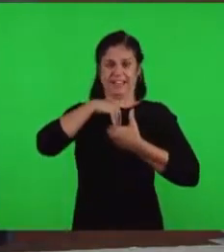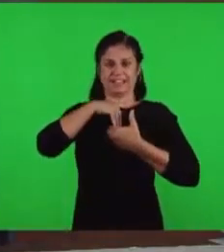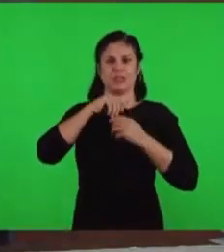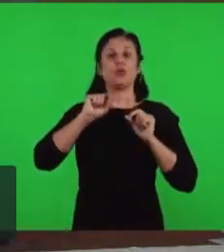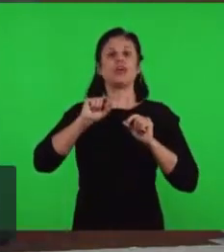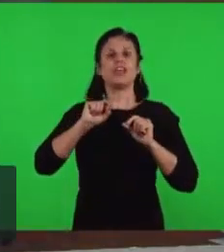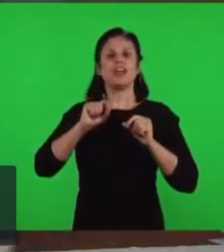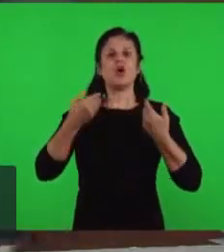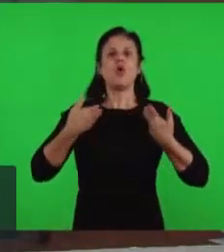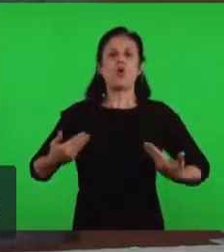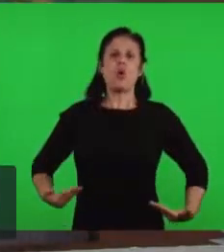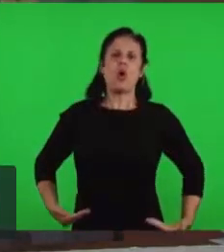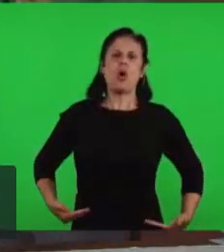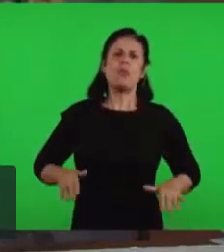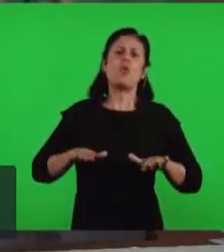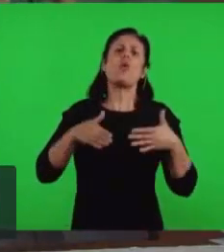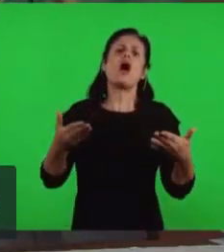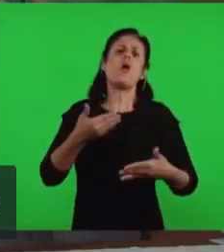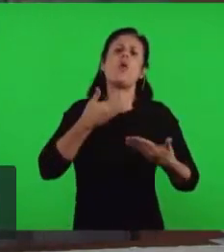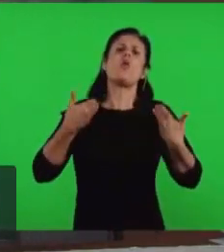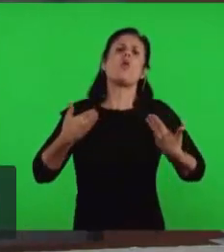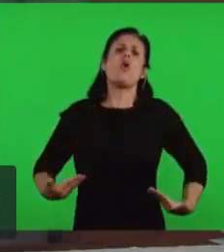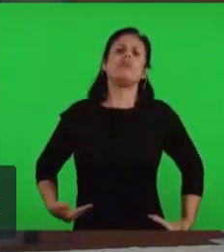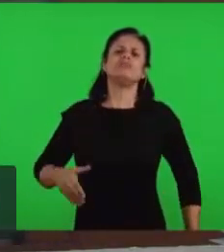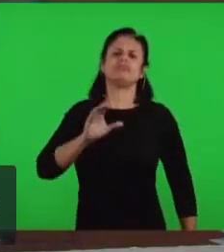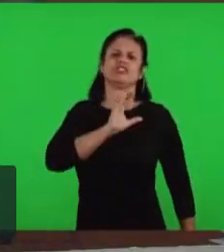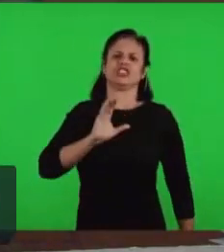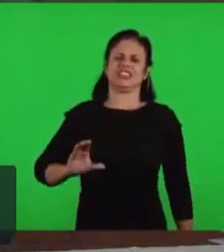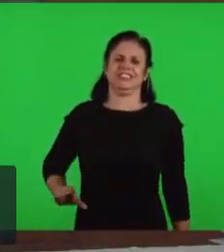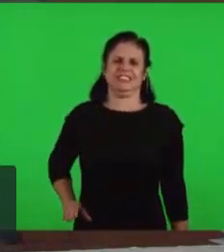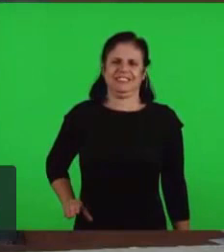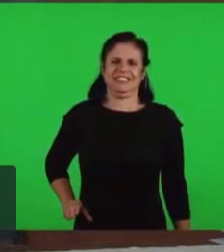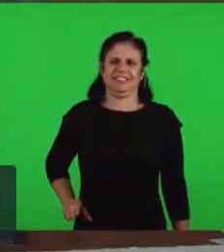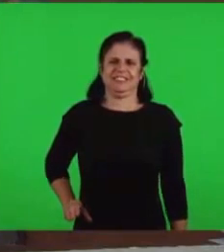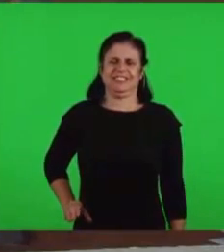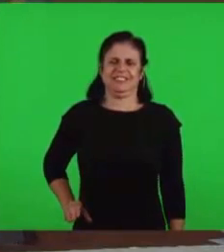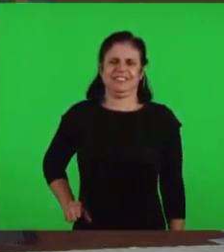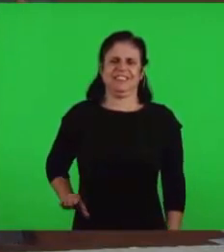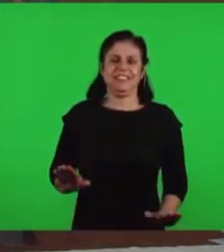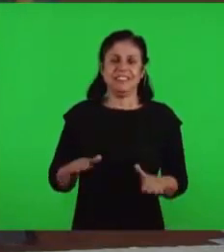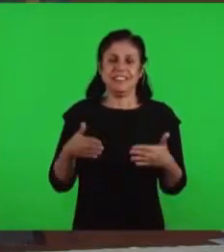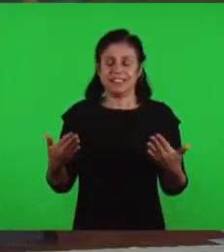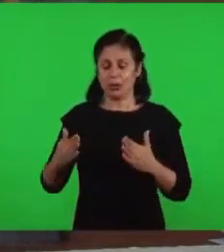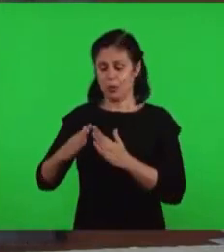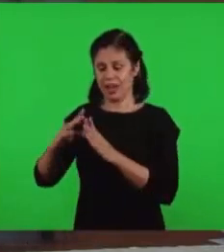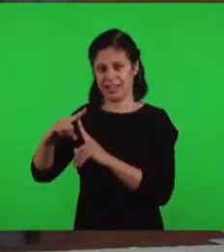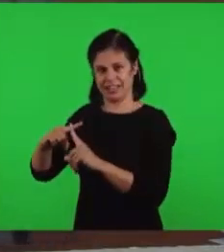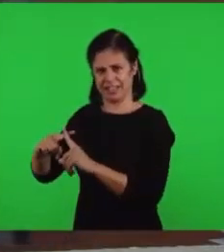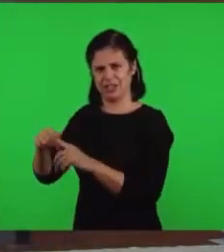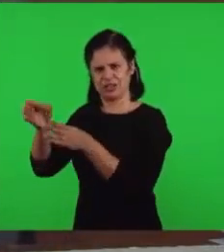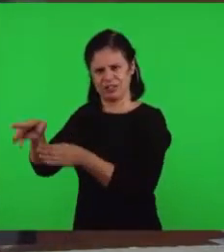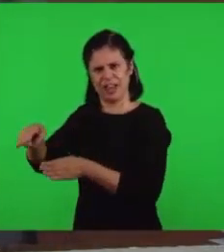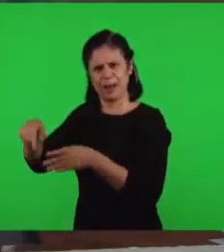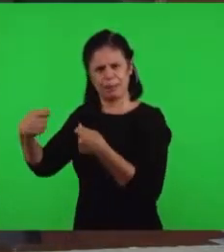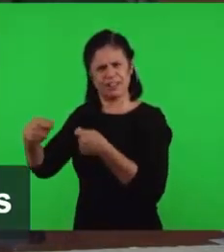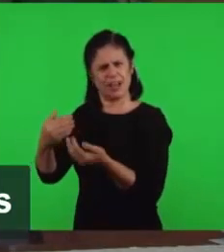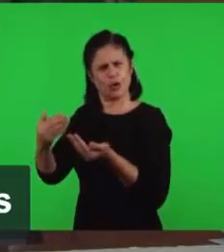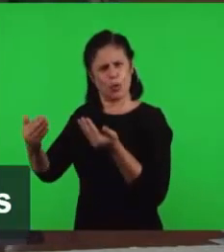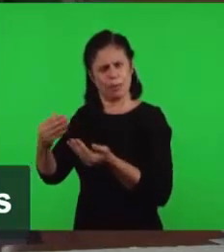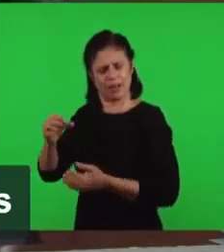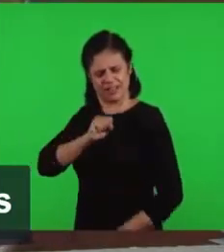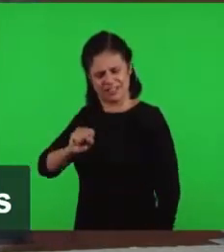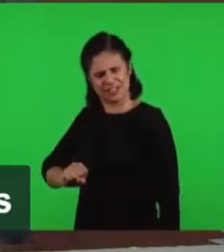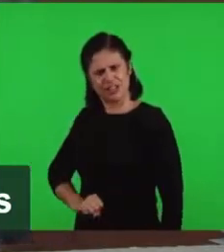Cristo então a igreja ela não se manifesta sem essa bobagem sacerdotal por isso ele nos